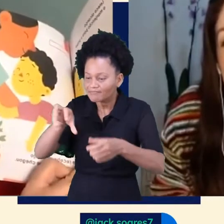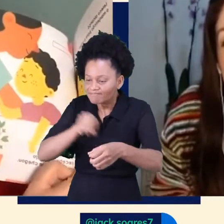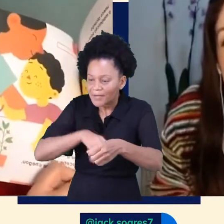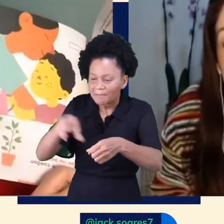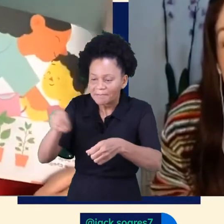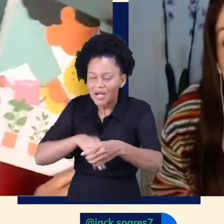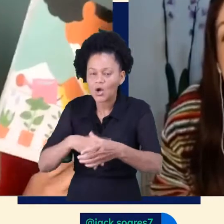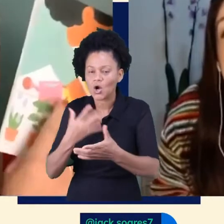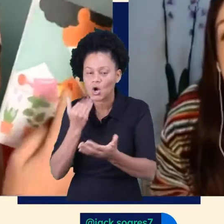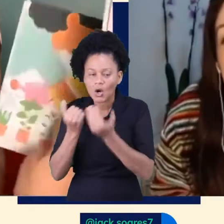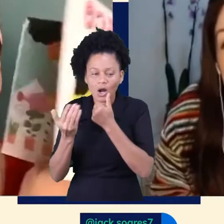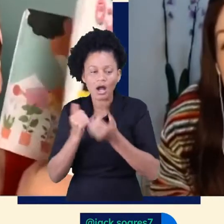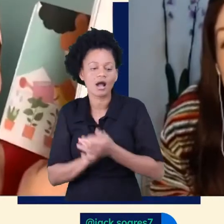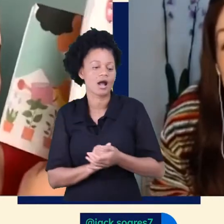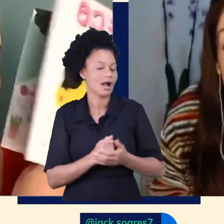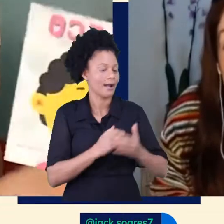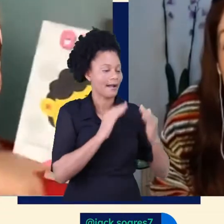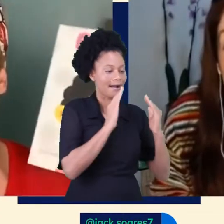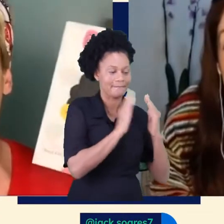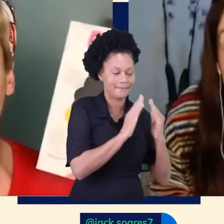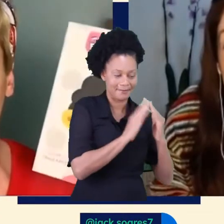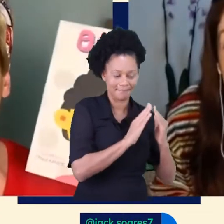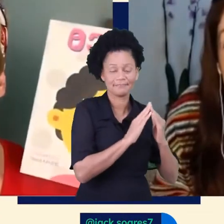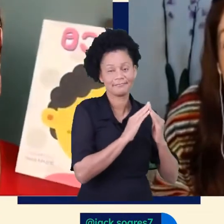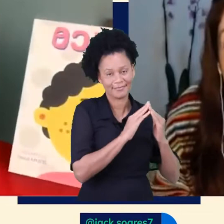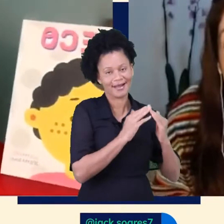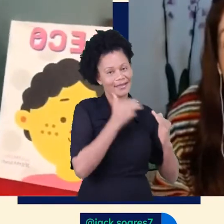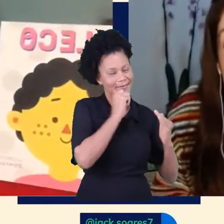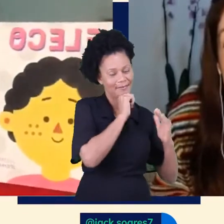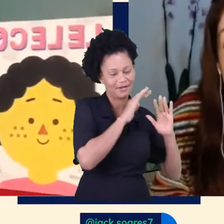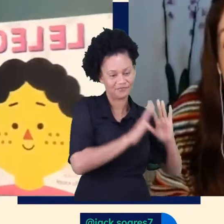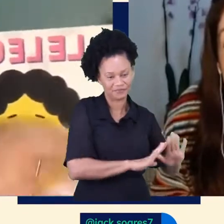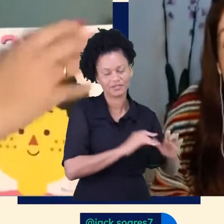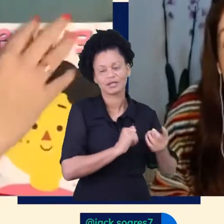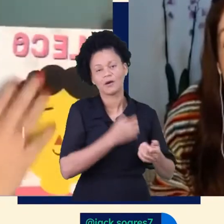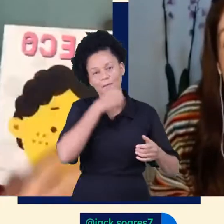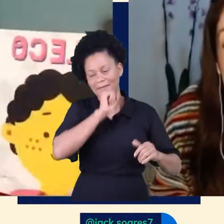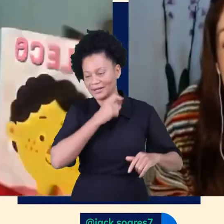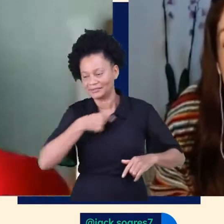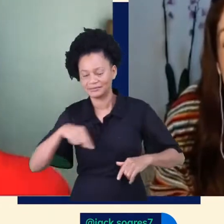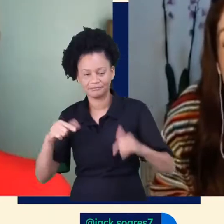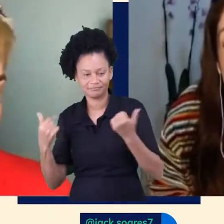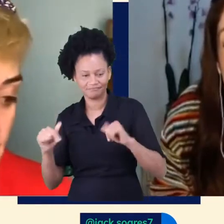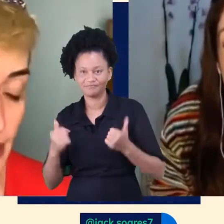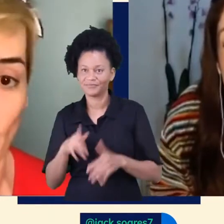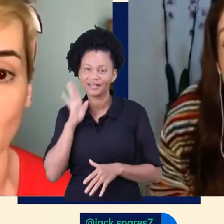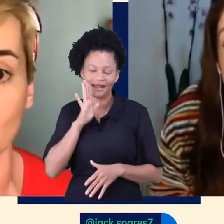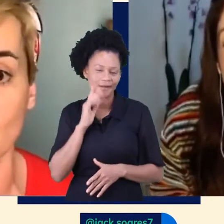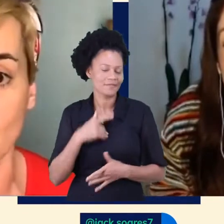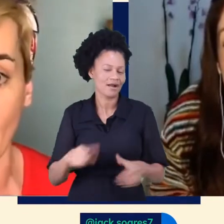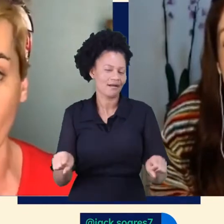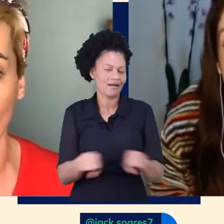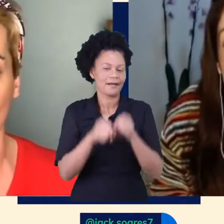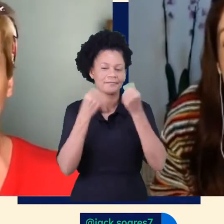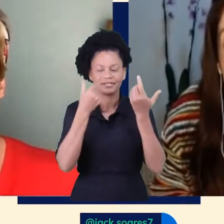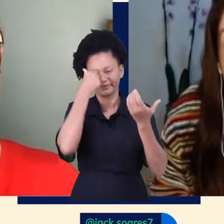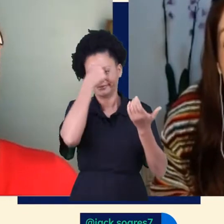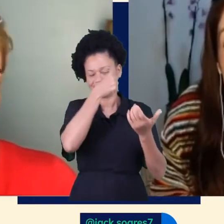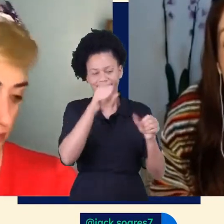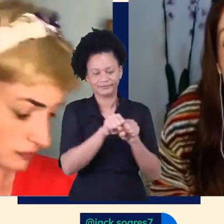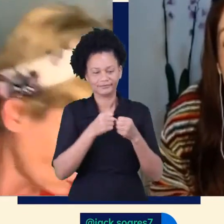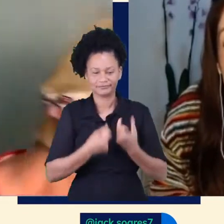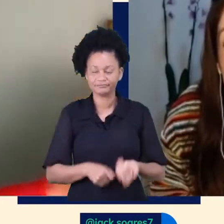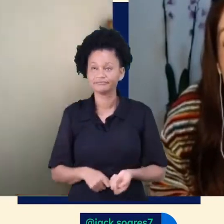na horta junto com o pai, é o pai que fica trabalhando em casa, a mãe que sai para trabalhar. Super legal também para quebrar esses estereótipos, não é,